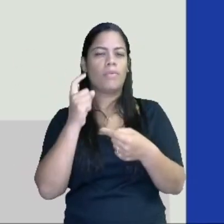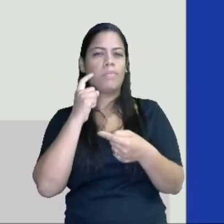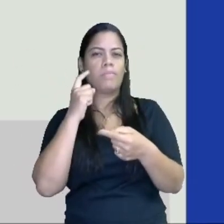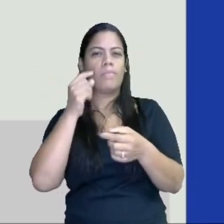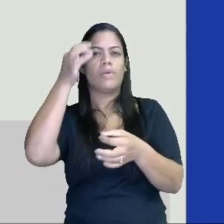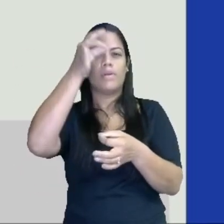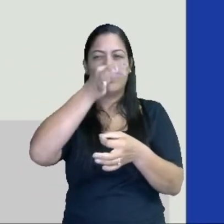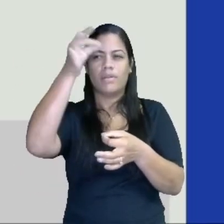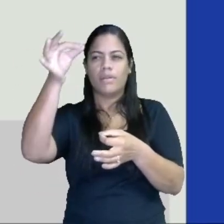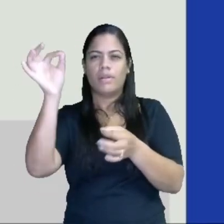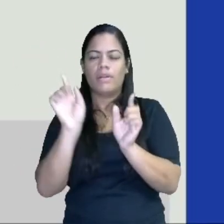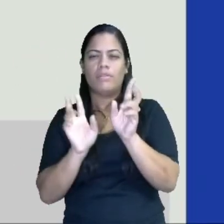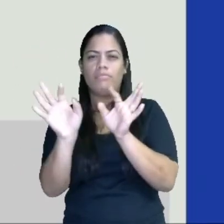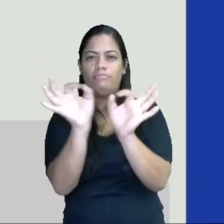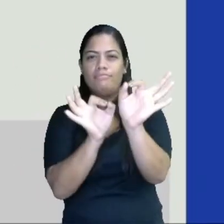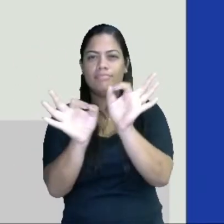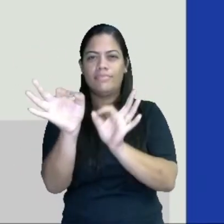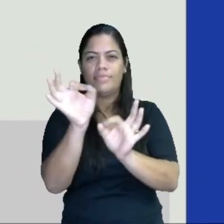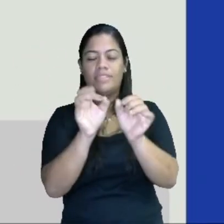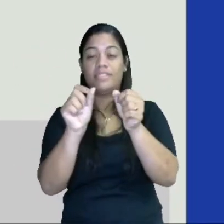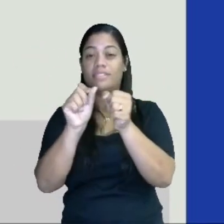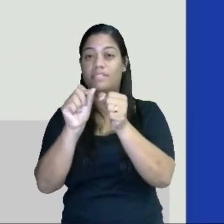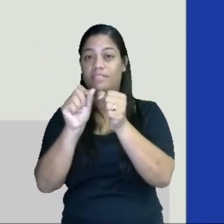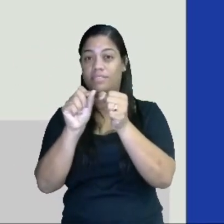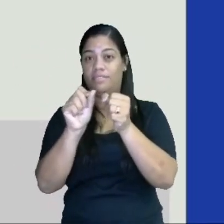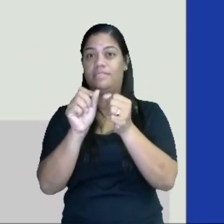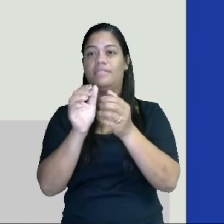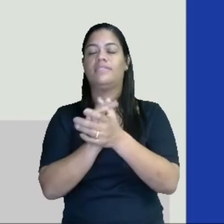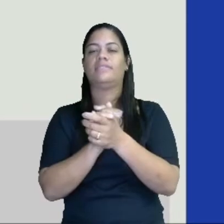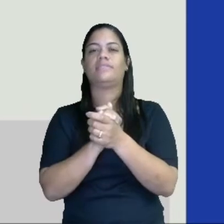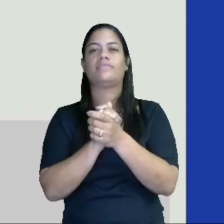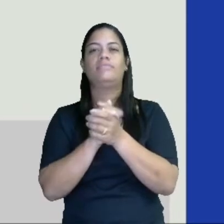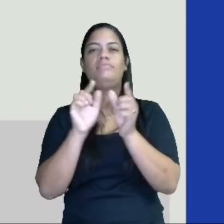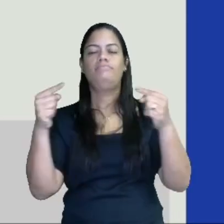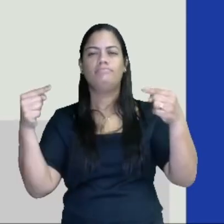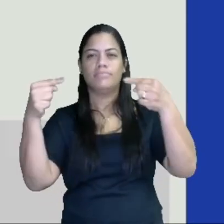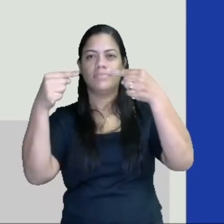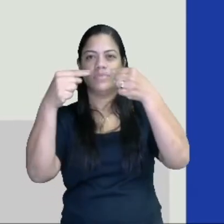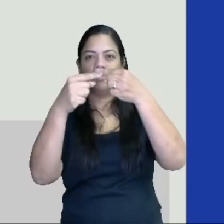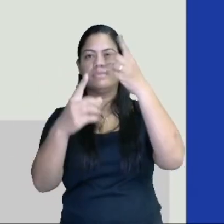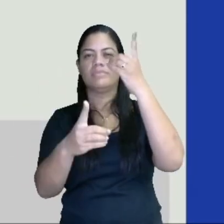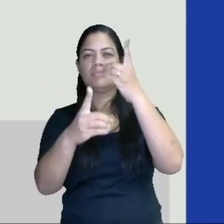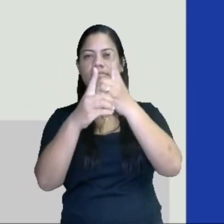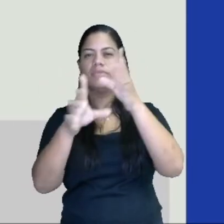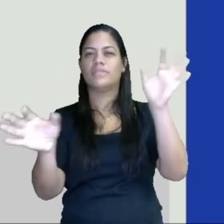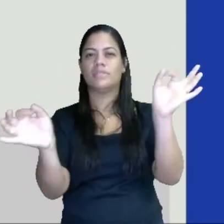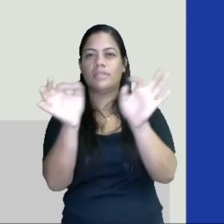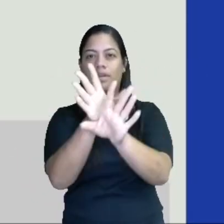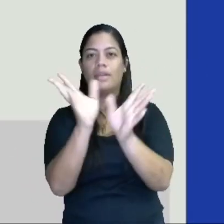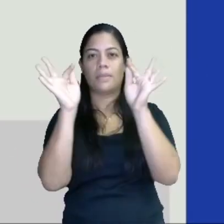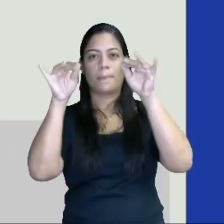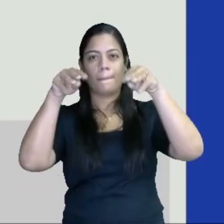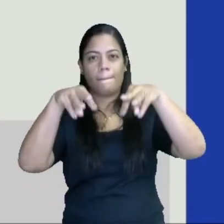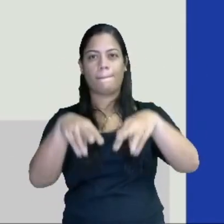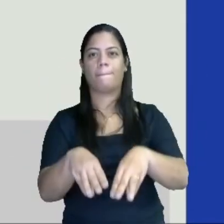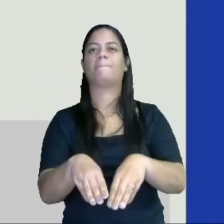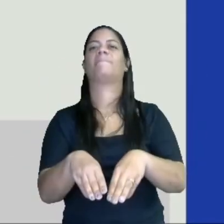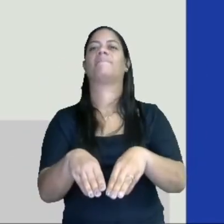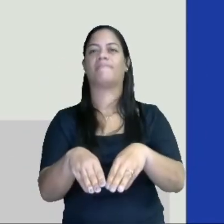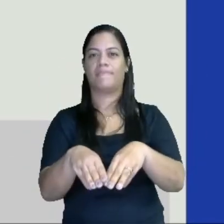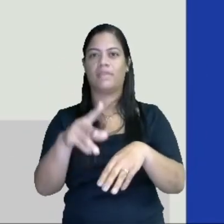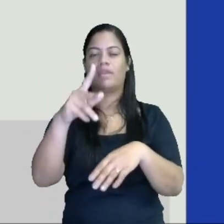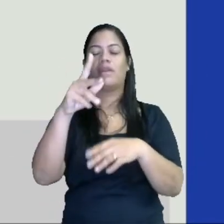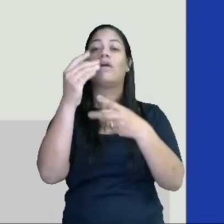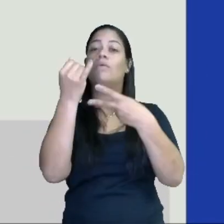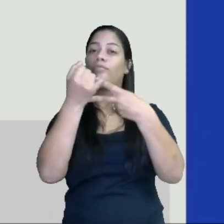e novamente encaixe o palito. Mas agora nas laterais para uni-las e assim finalizar a construção do